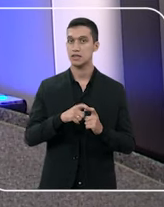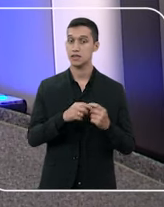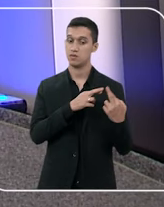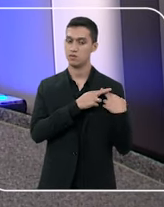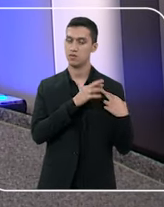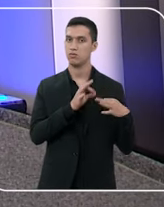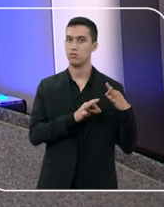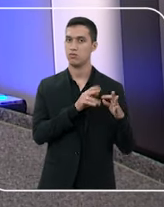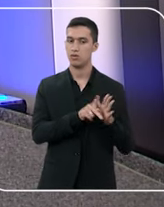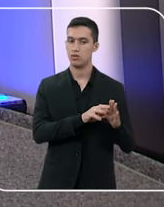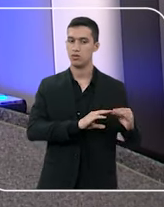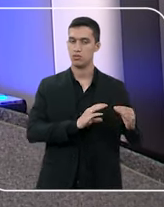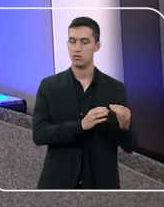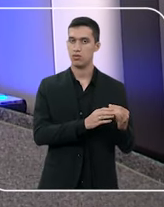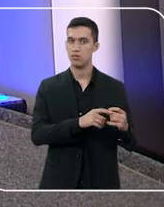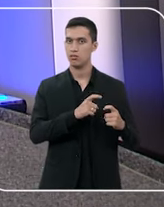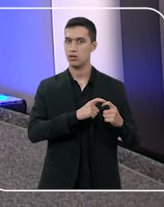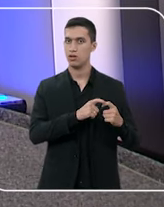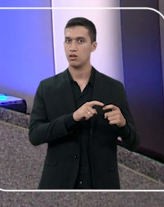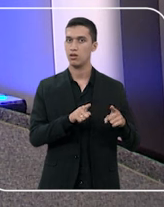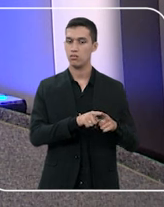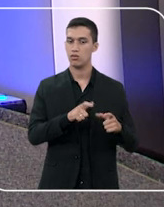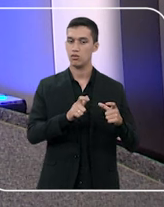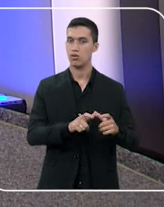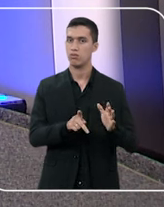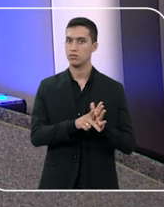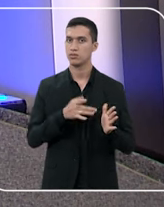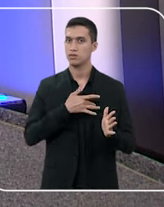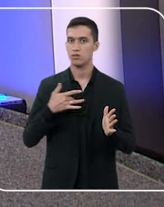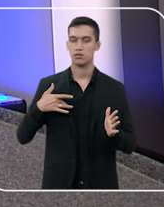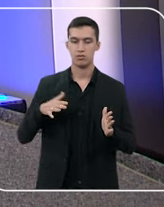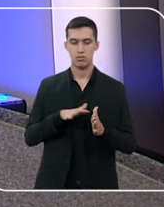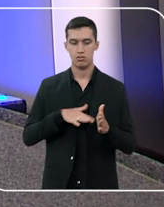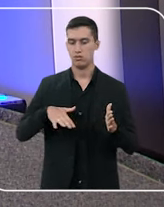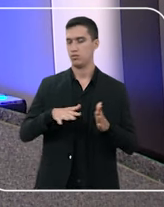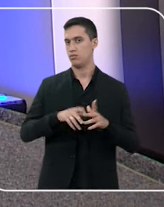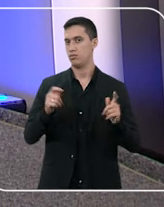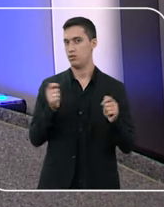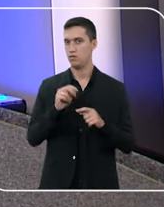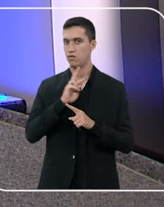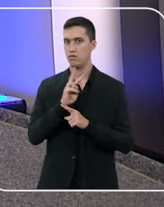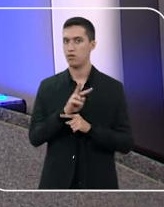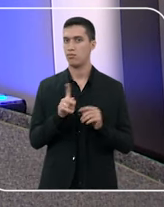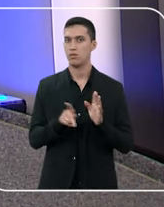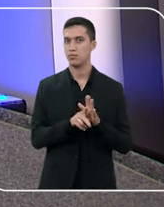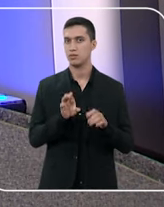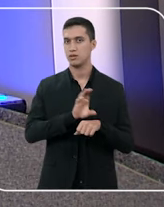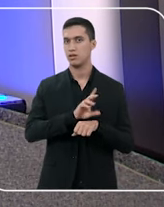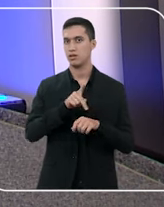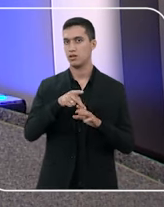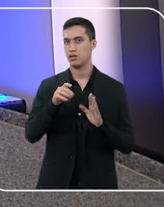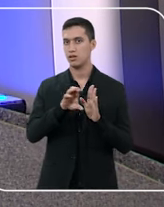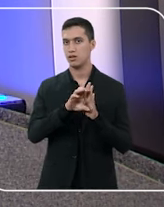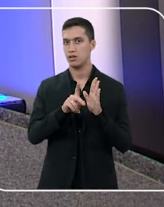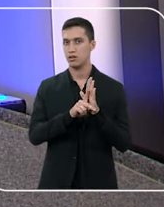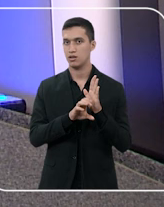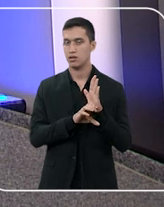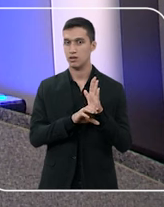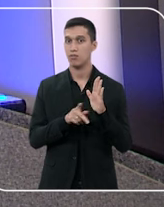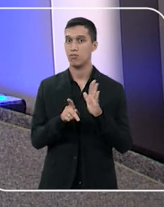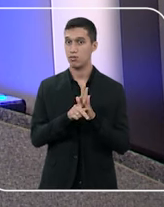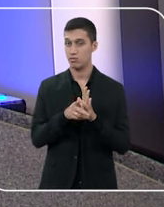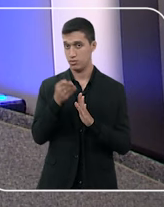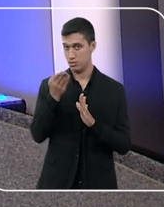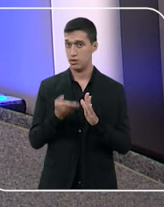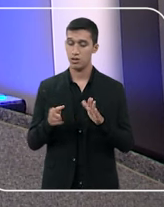equipe médica e da unidade de saúde em todas as esferas possíveis, à luz do Código de Defesa do Consumidor, do Código Civil e